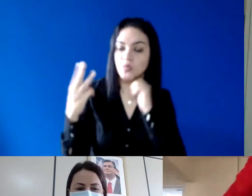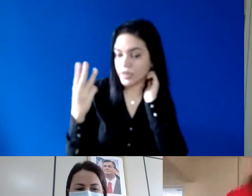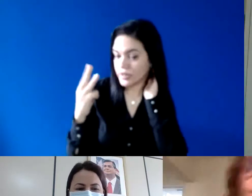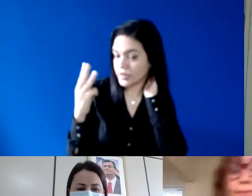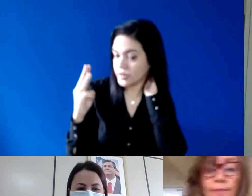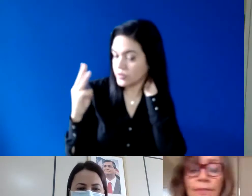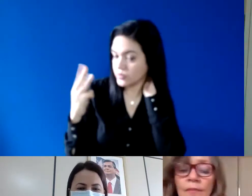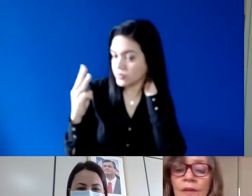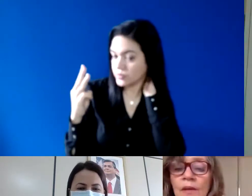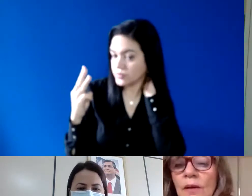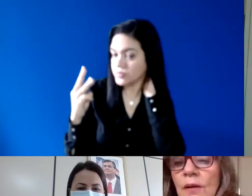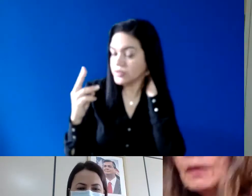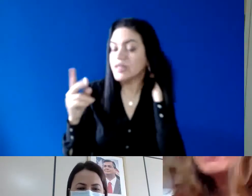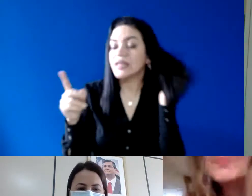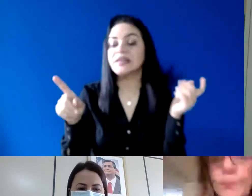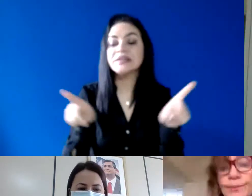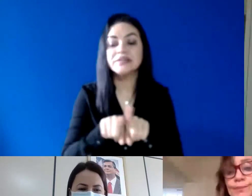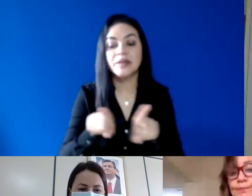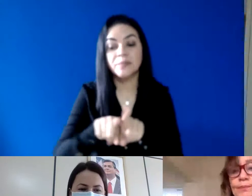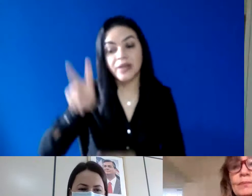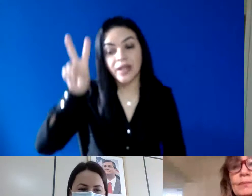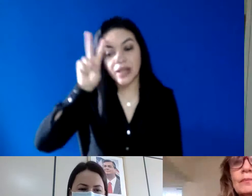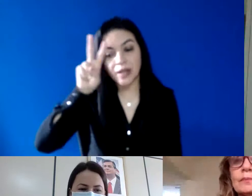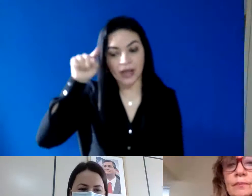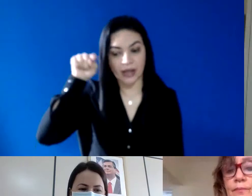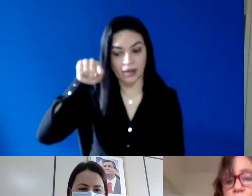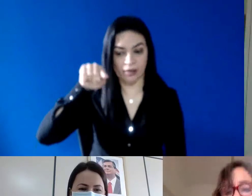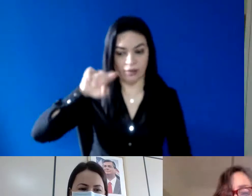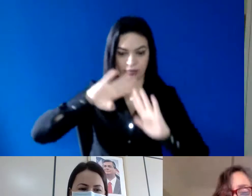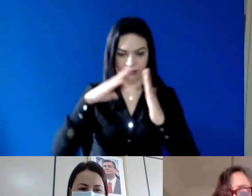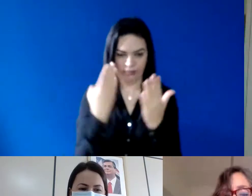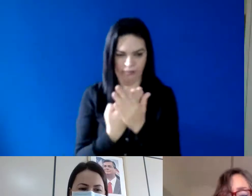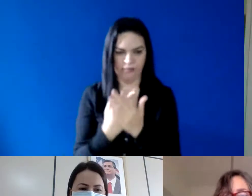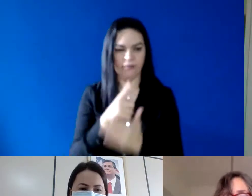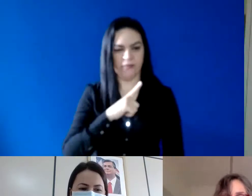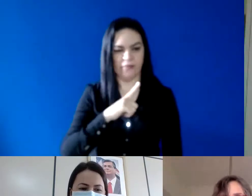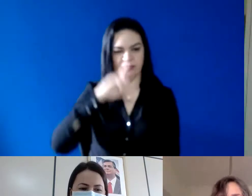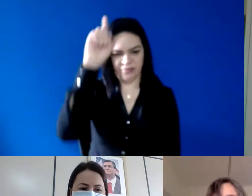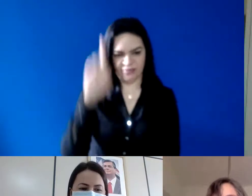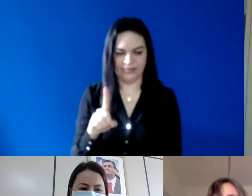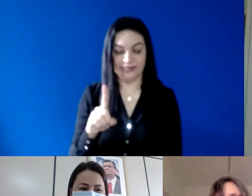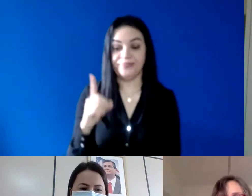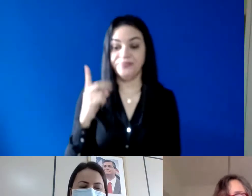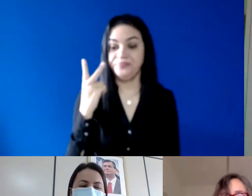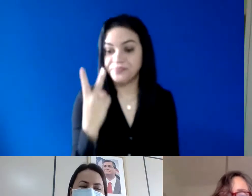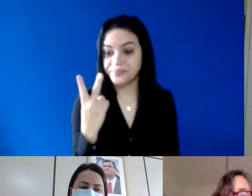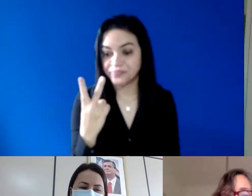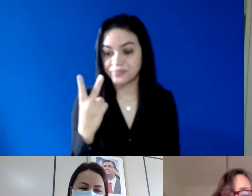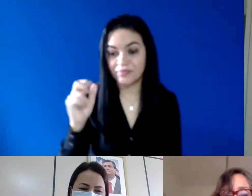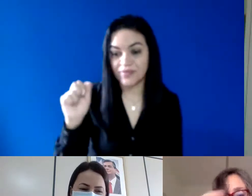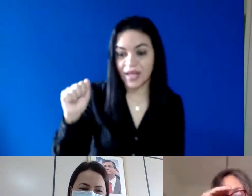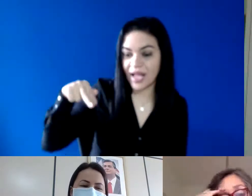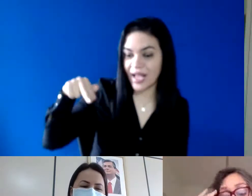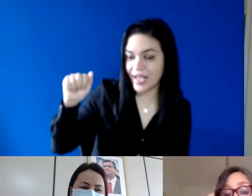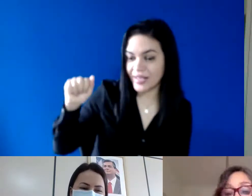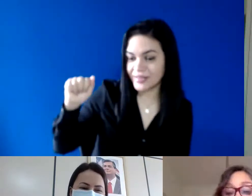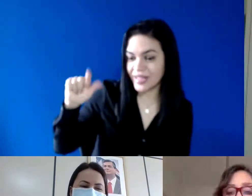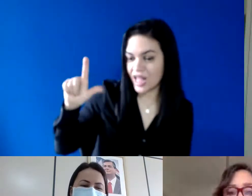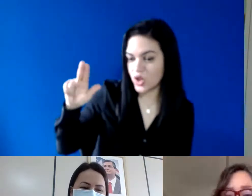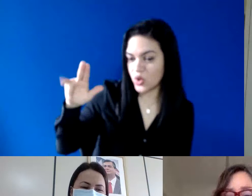e lembrar que essa escola ela tem na sua direção duas As, né? A de Ana Lúcia e a de Ananda.